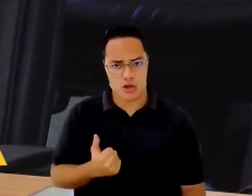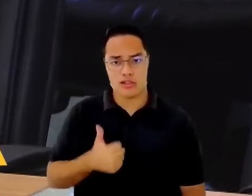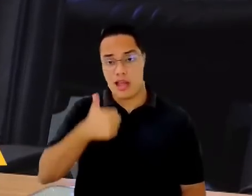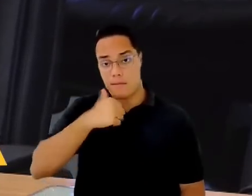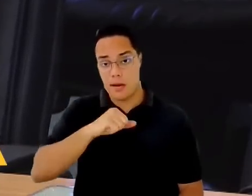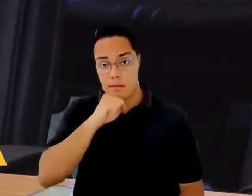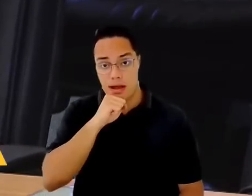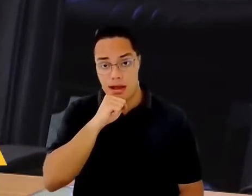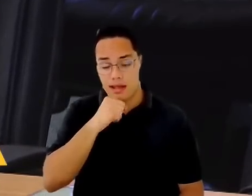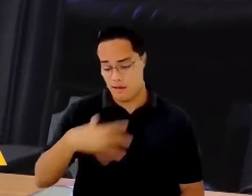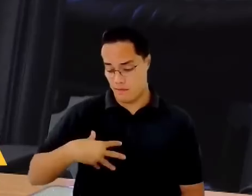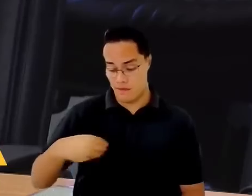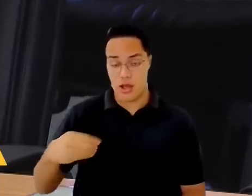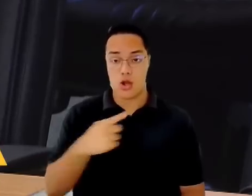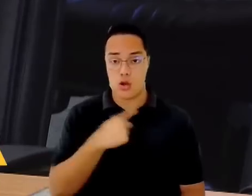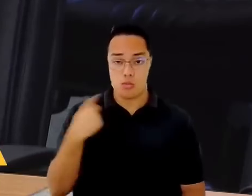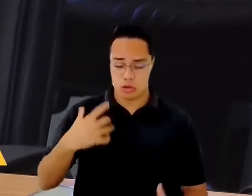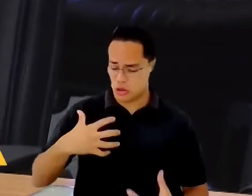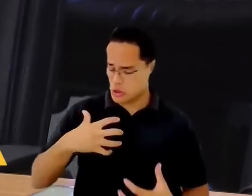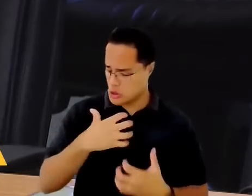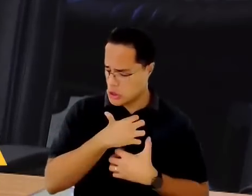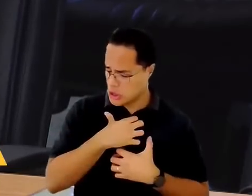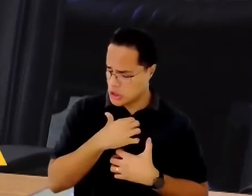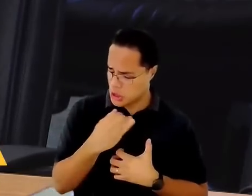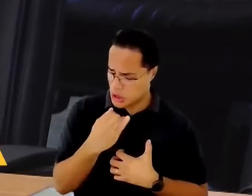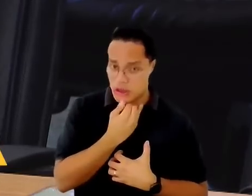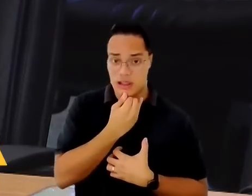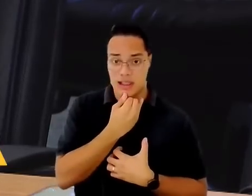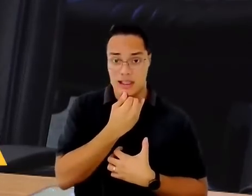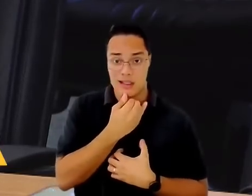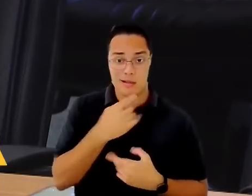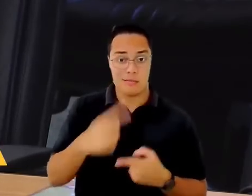perdem seus filhos para tráfico para criminalidade